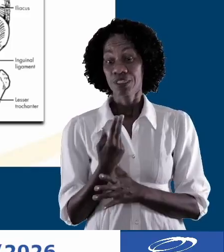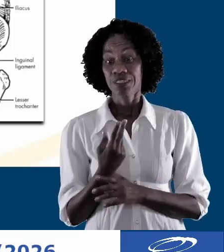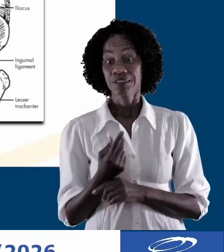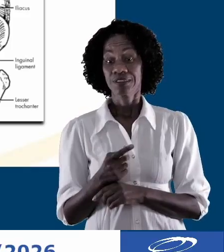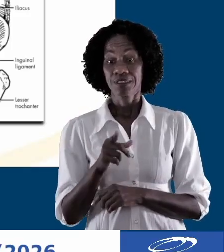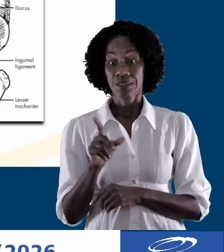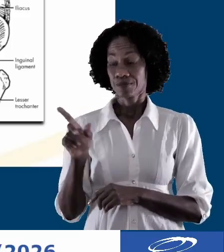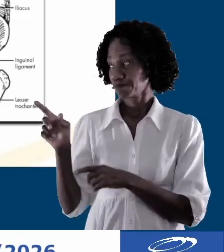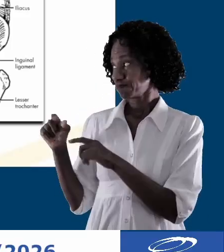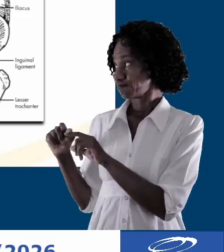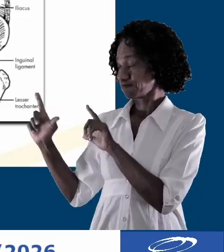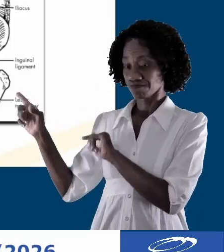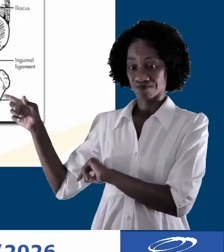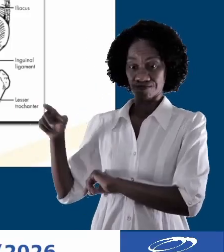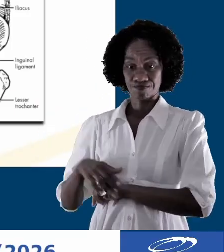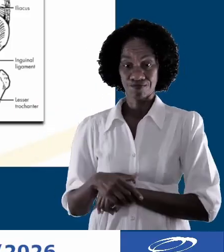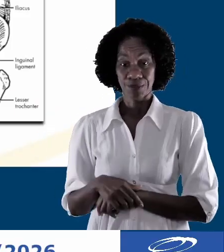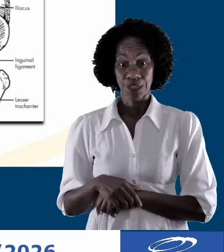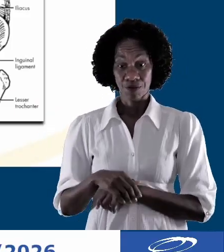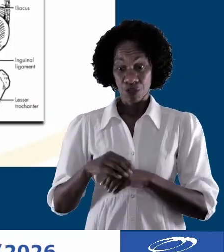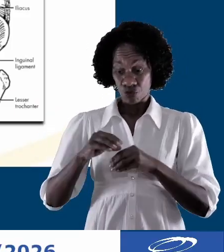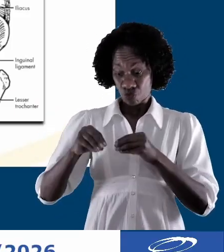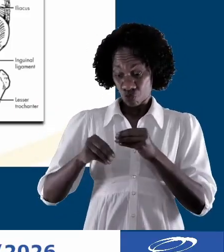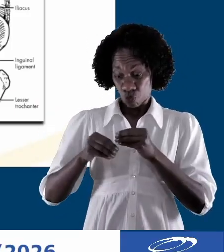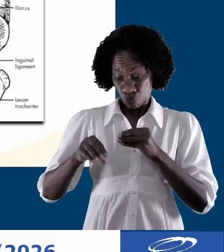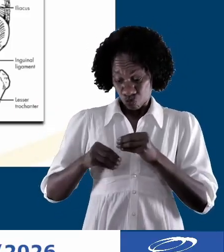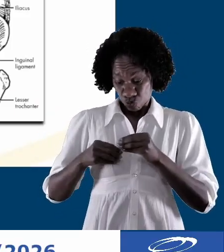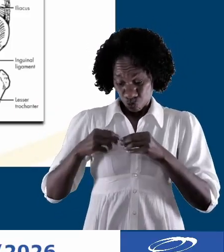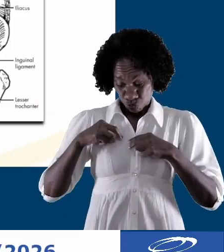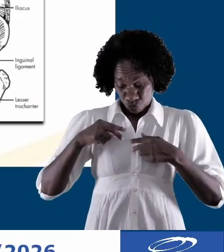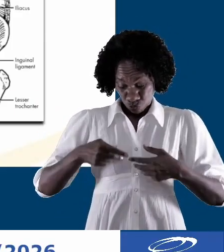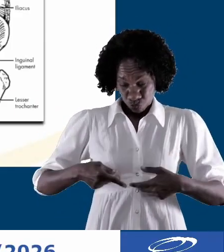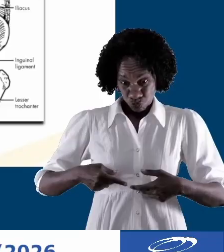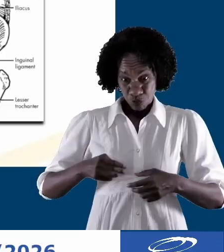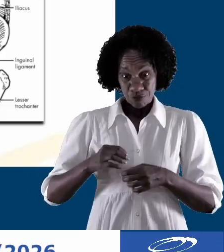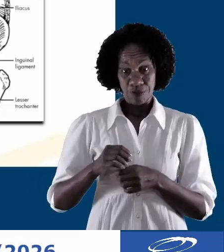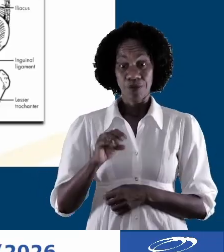ligamento arqueado ele migra pelo diafragma e faz 2 abscessos do psoas.